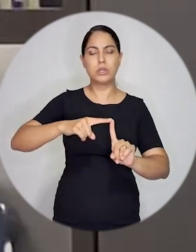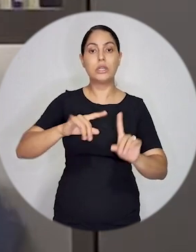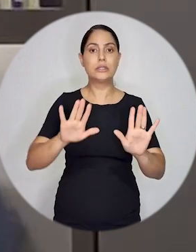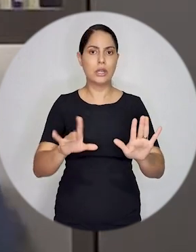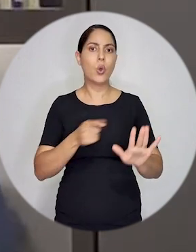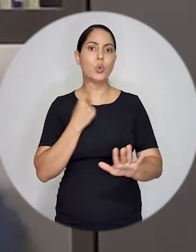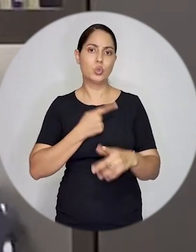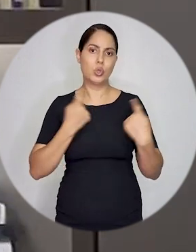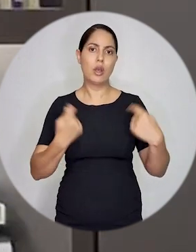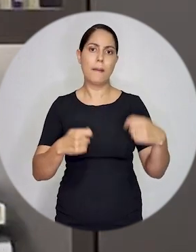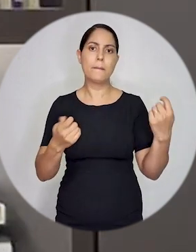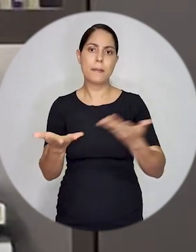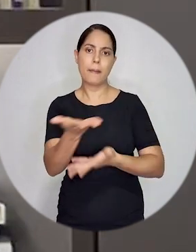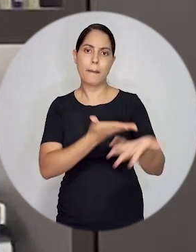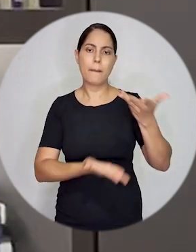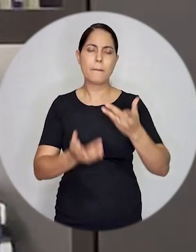o